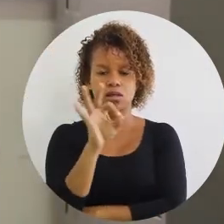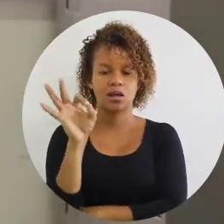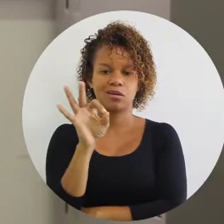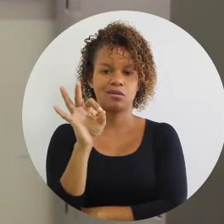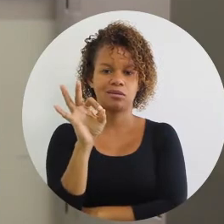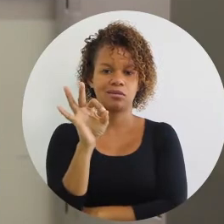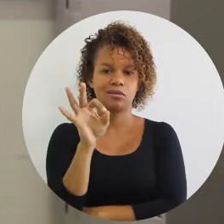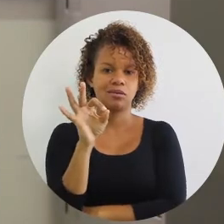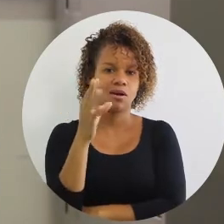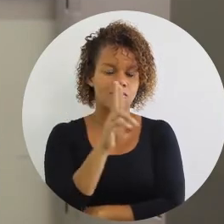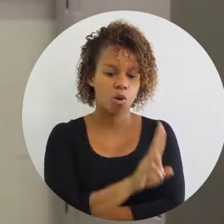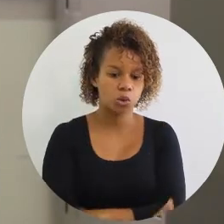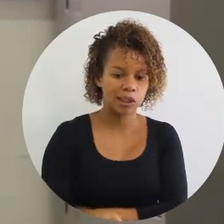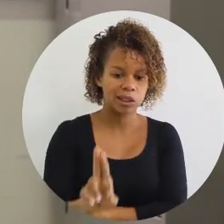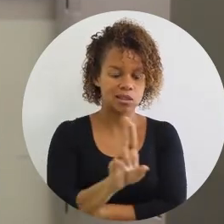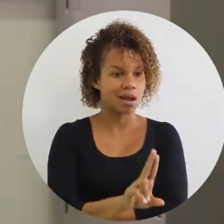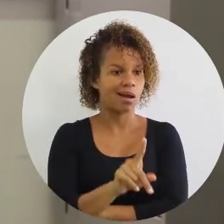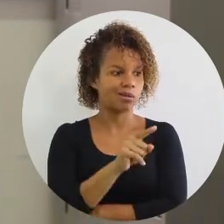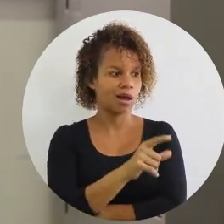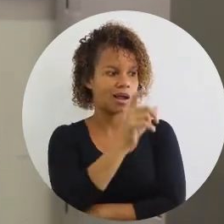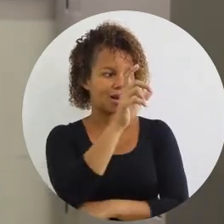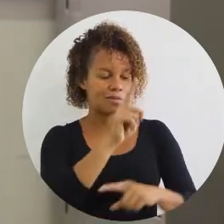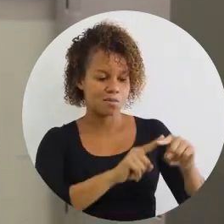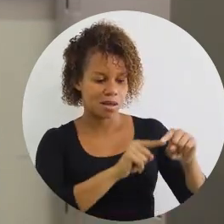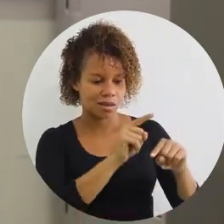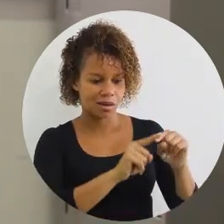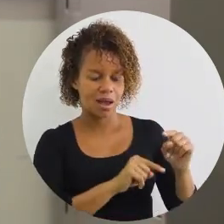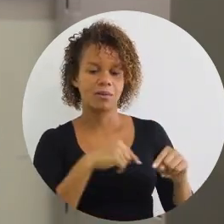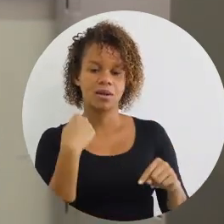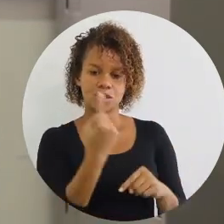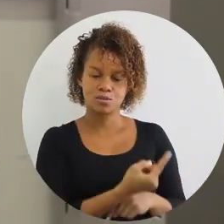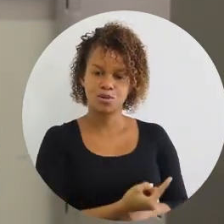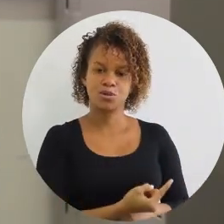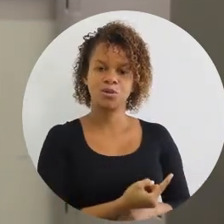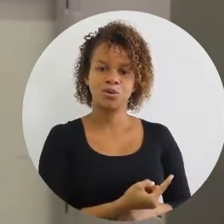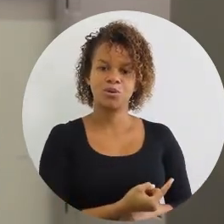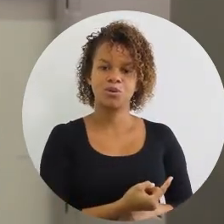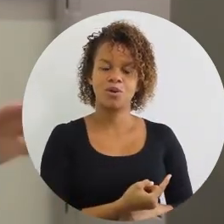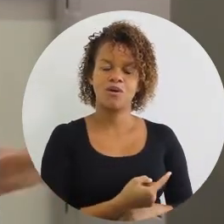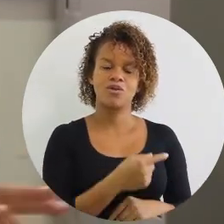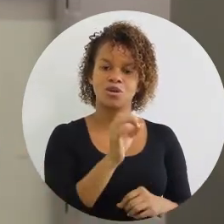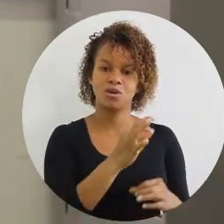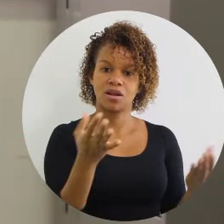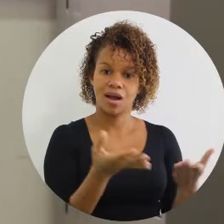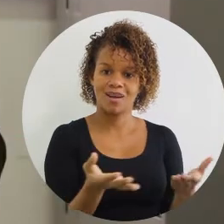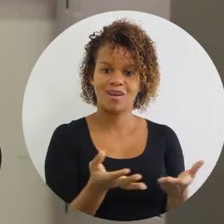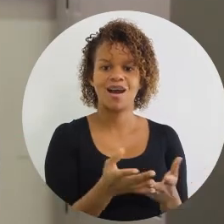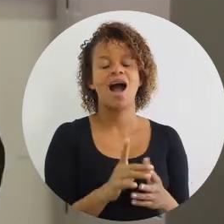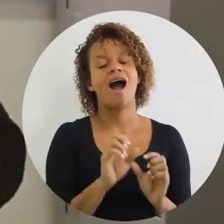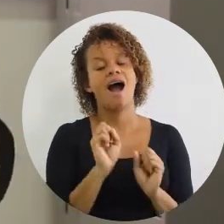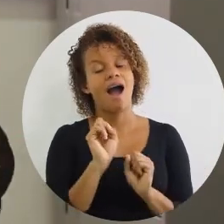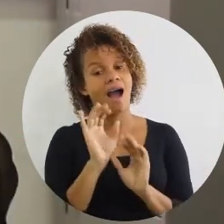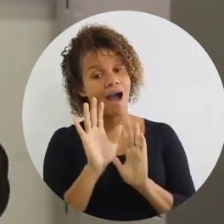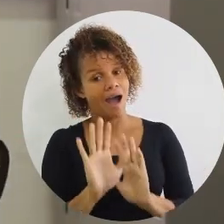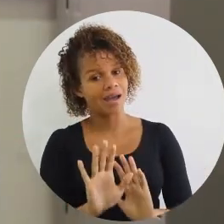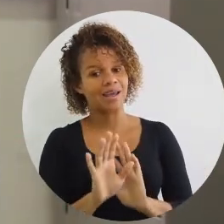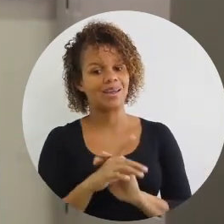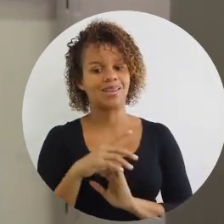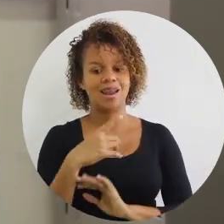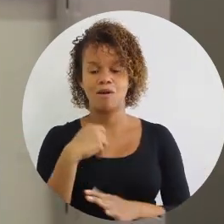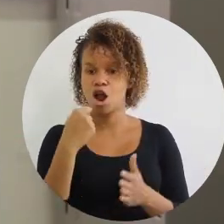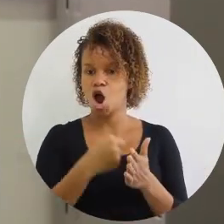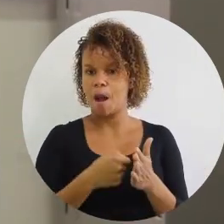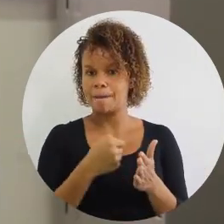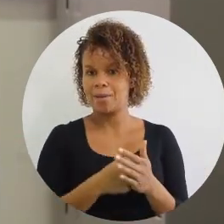foi utilizada para a produção daquele produto e esse produto foi exportado agora. Aí não é cobrado.